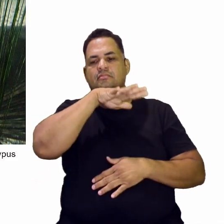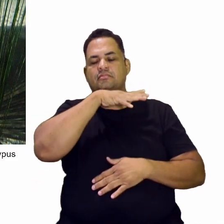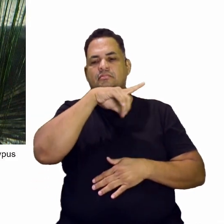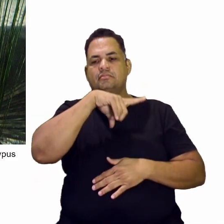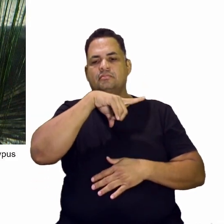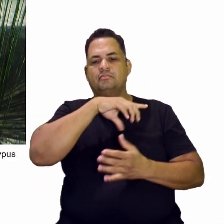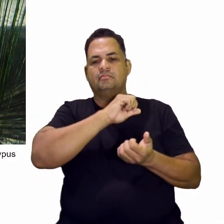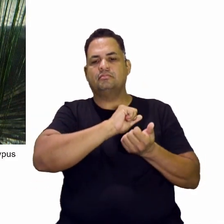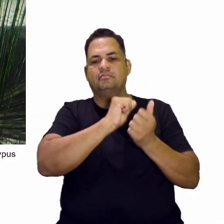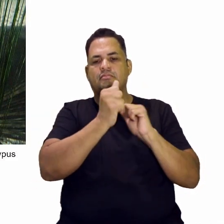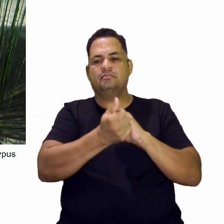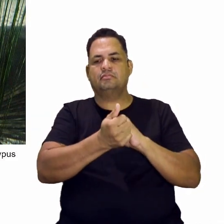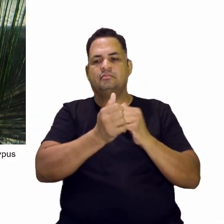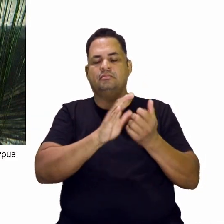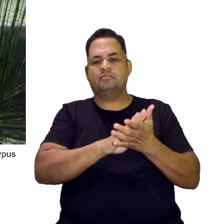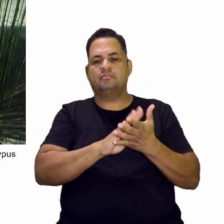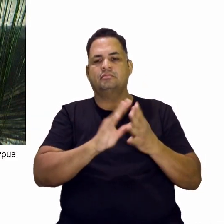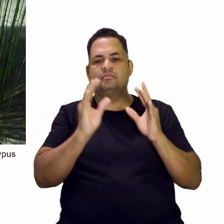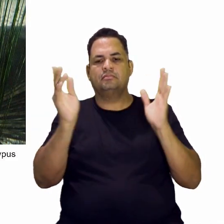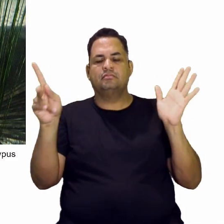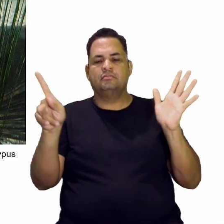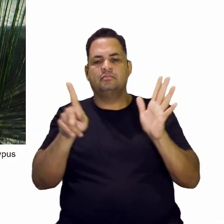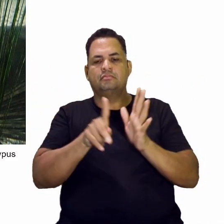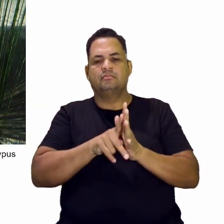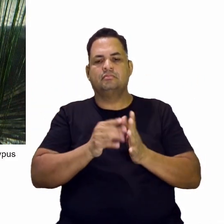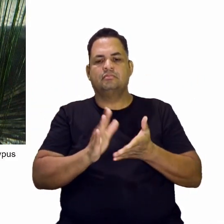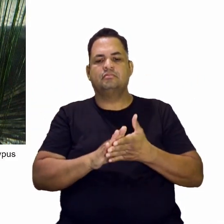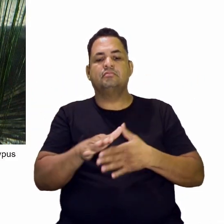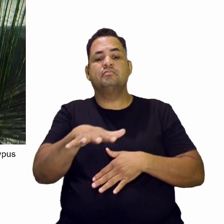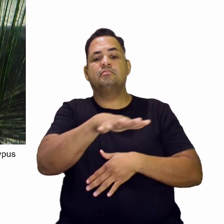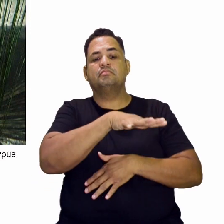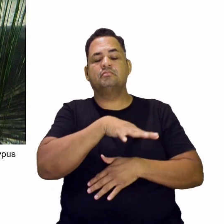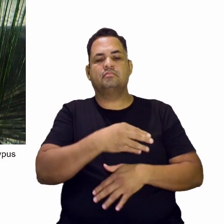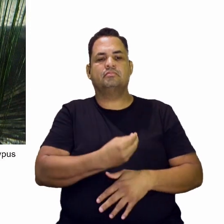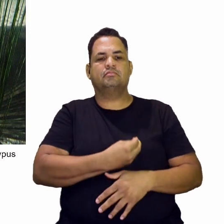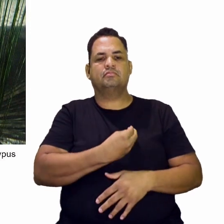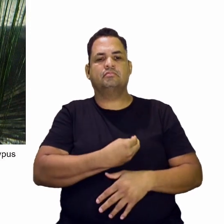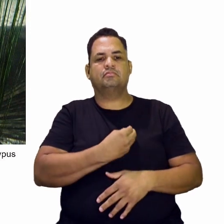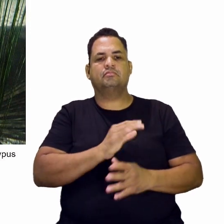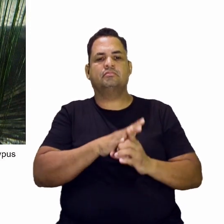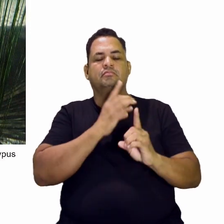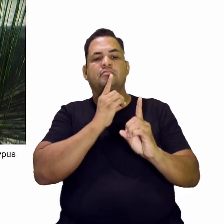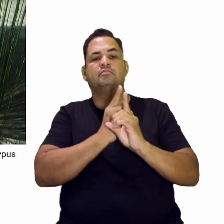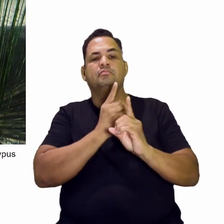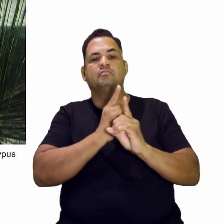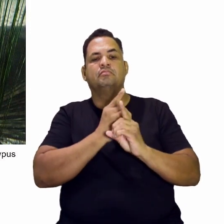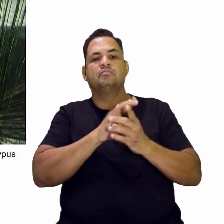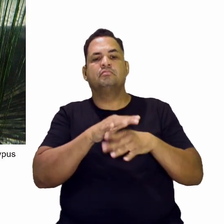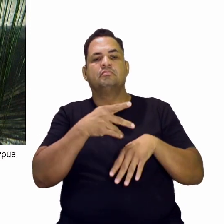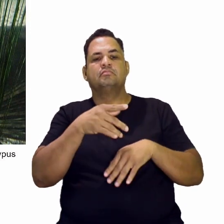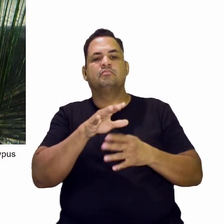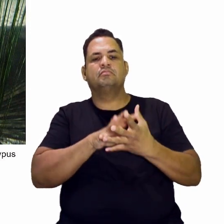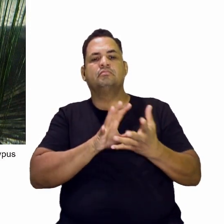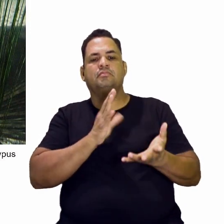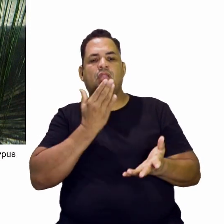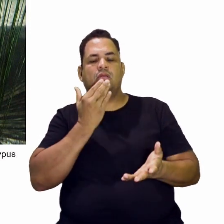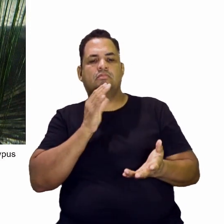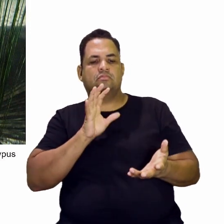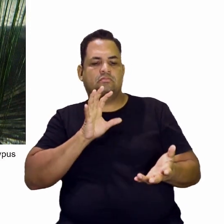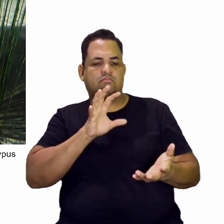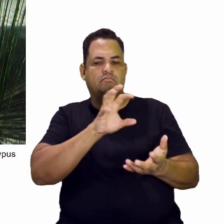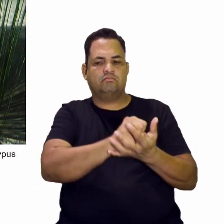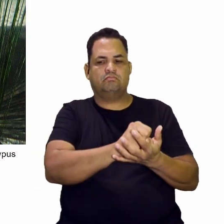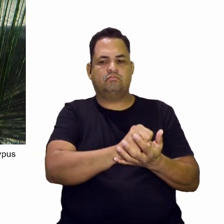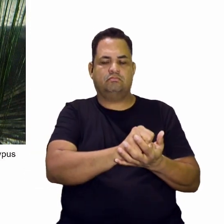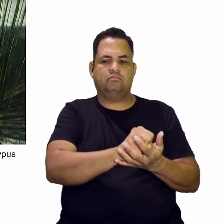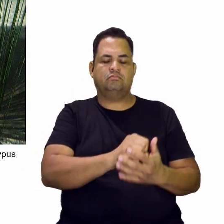têm adaptações específicas para estarem nesse ambiente. Aí, quando eles encontram a sua presa, eles vão e,